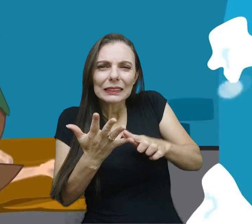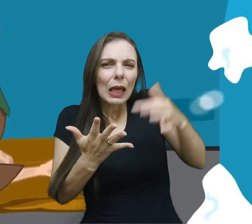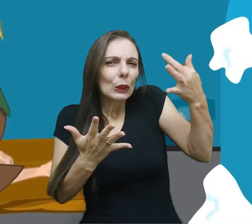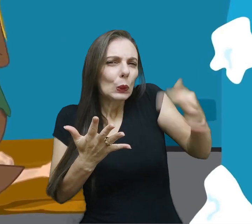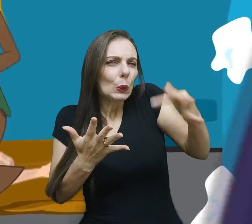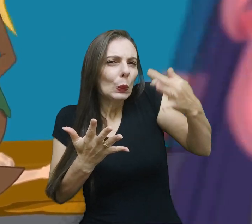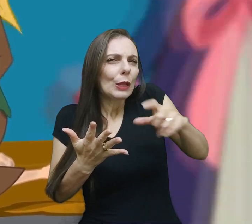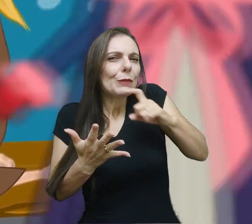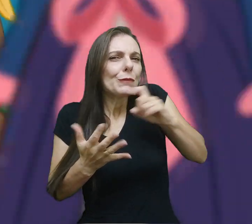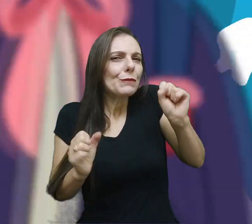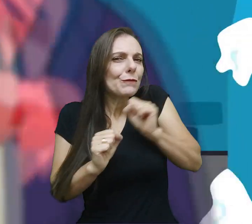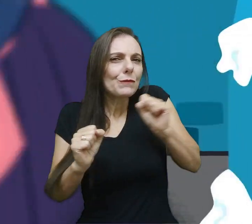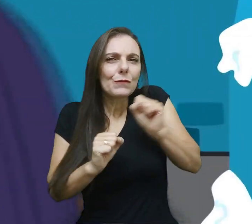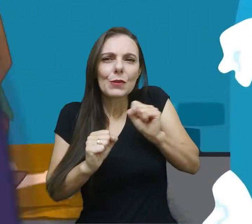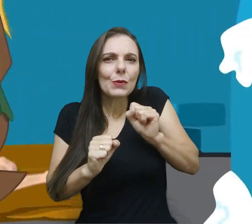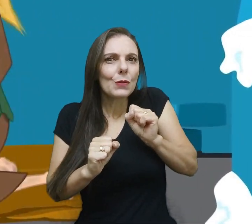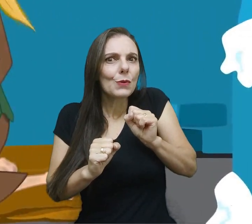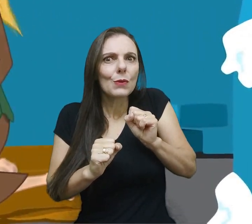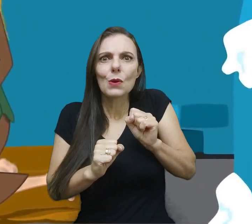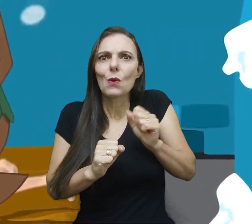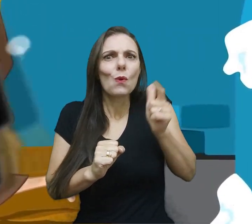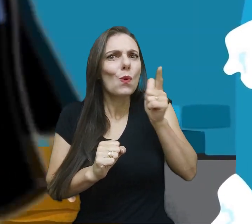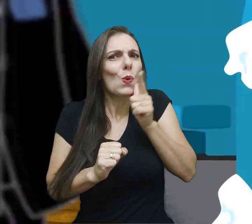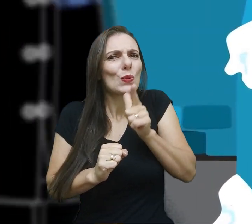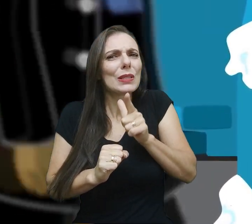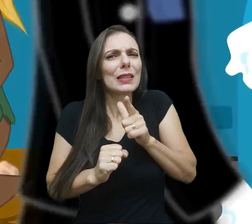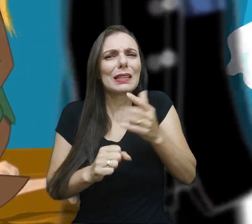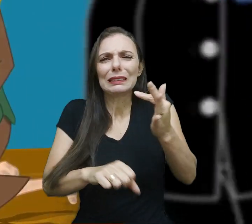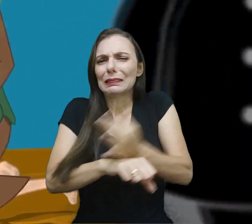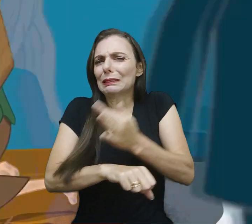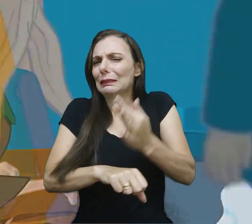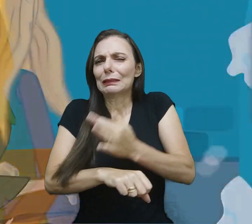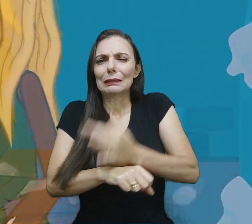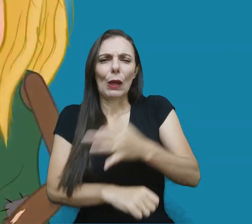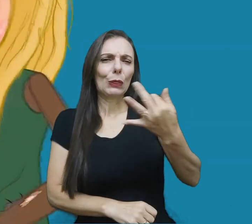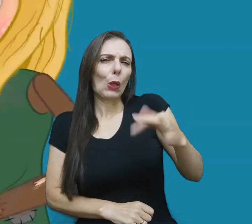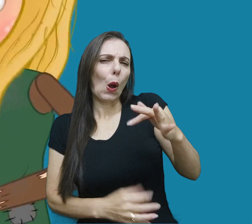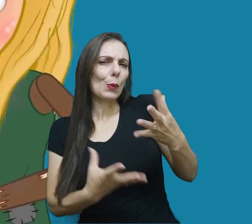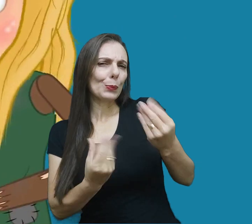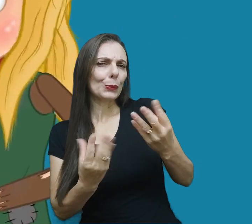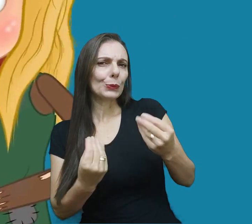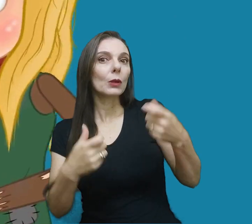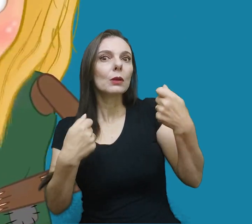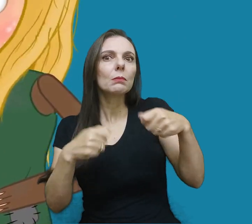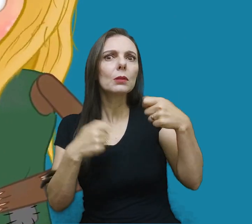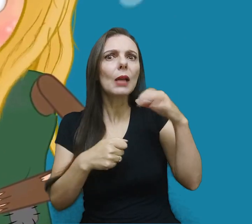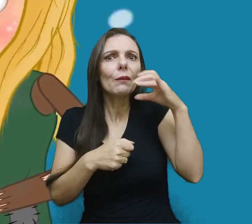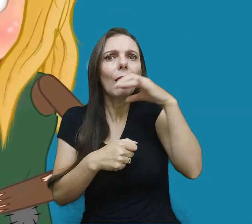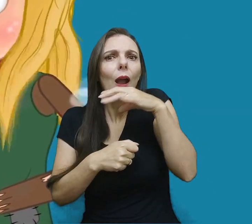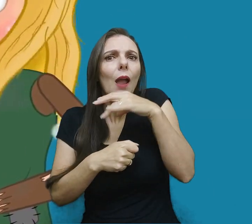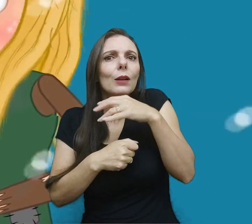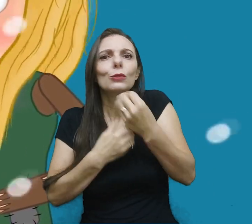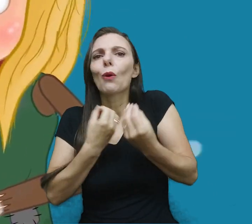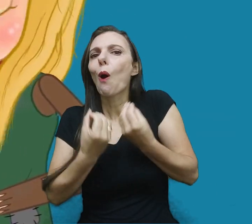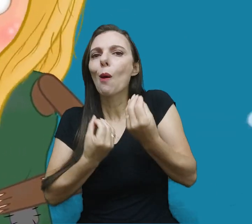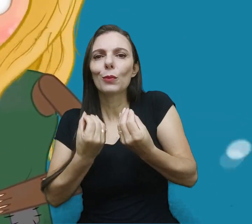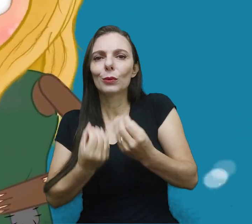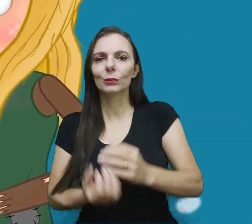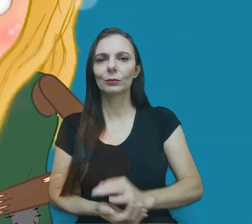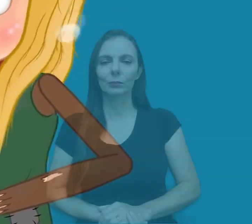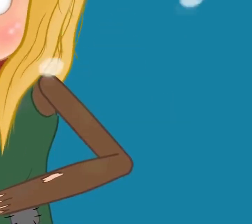a doer por causa do frio. Ela não podia mais aguentar a dor. De alguma forma, ela tinha que se